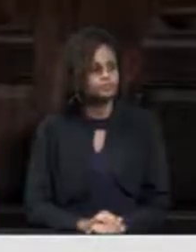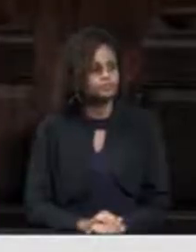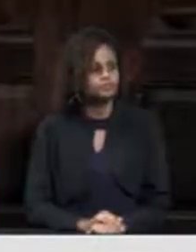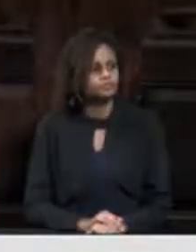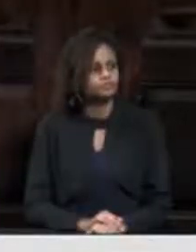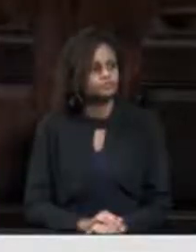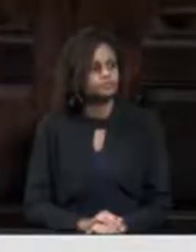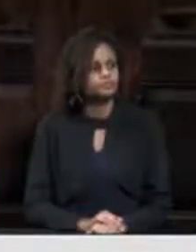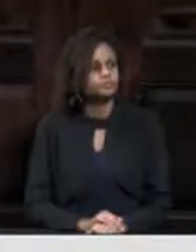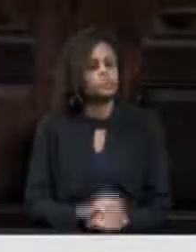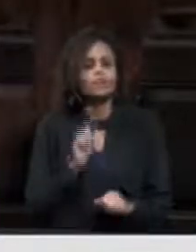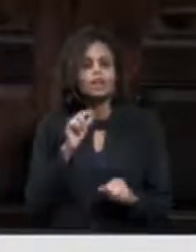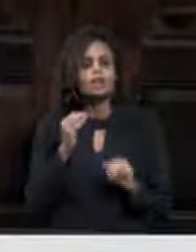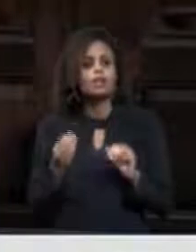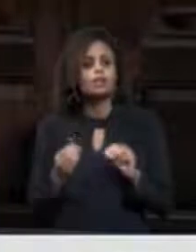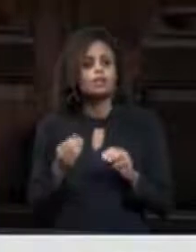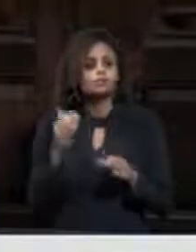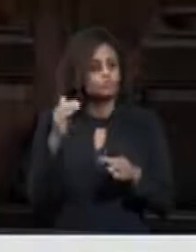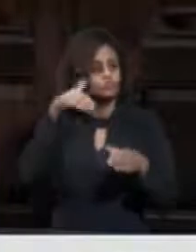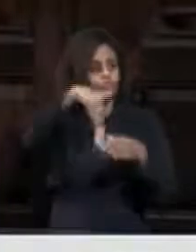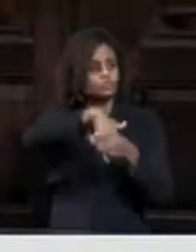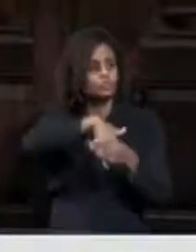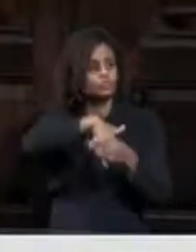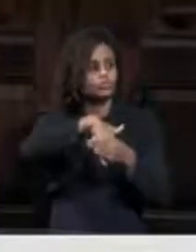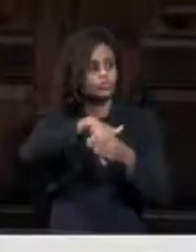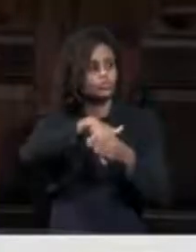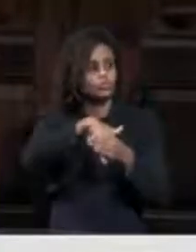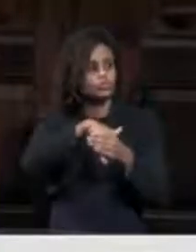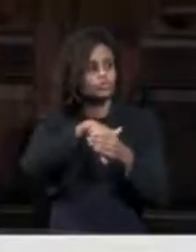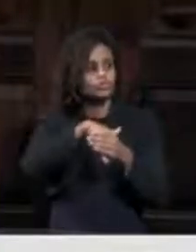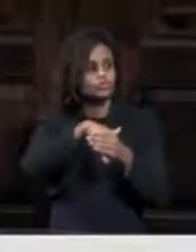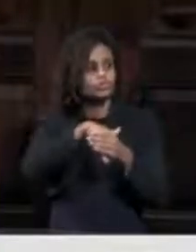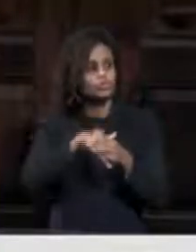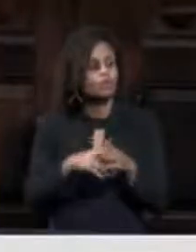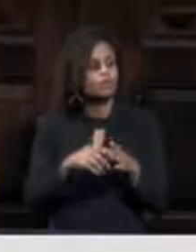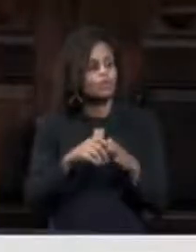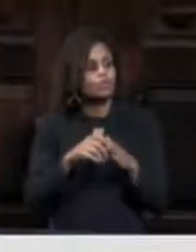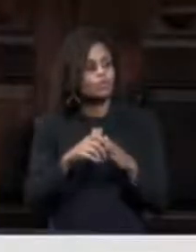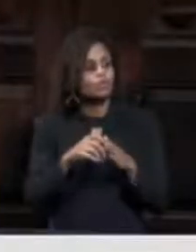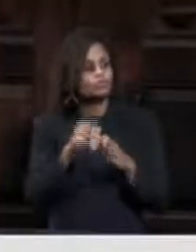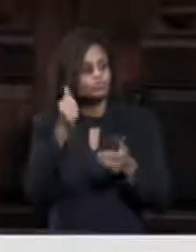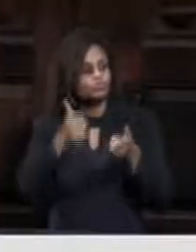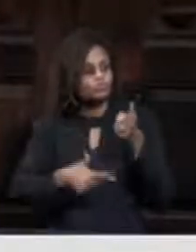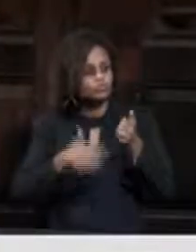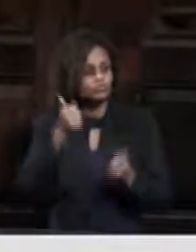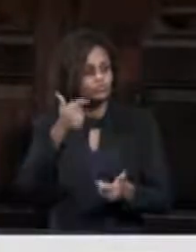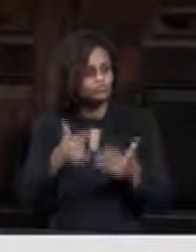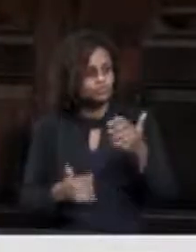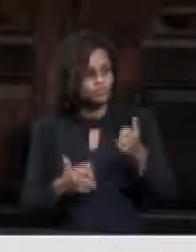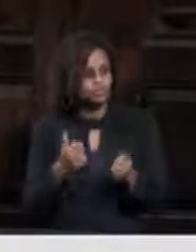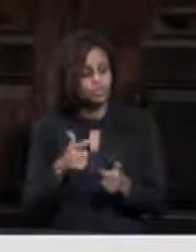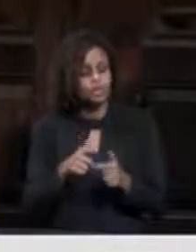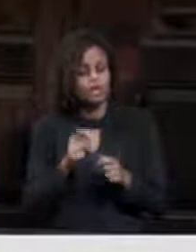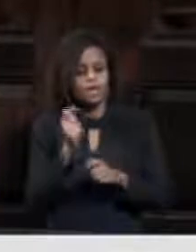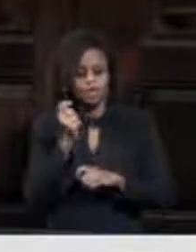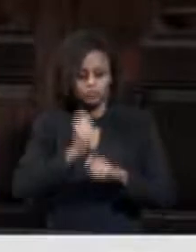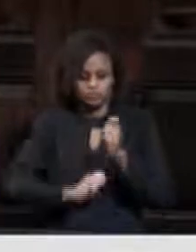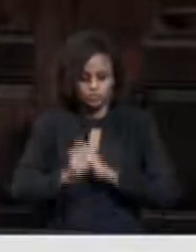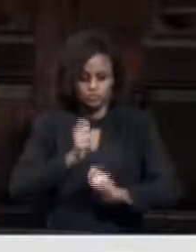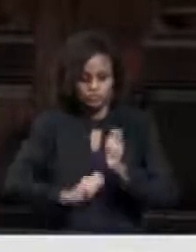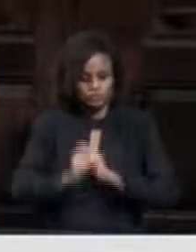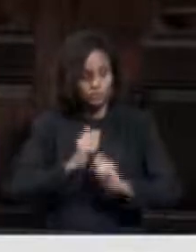da inclusão de demonstrativos que deva conter na lei orçamentária